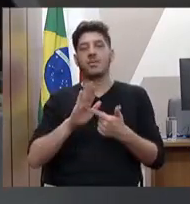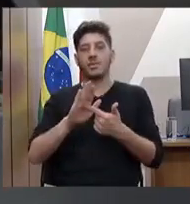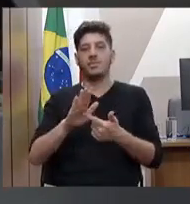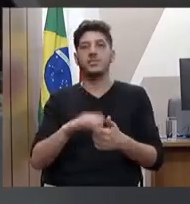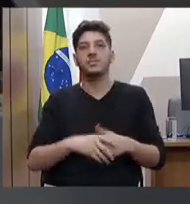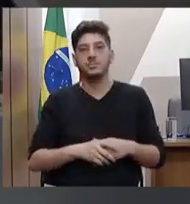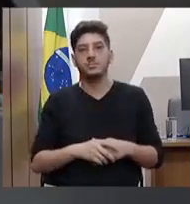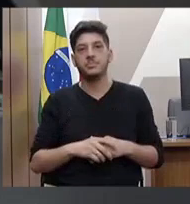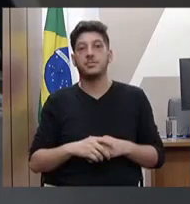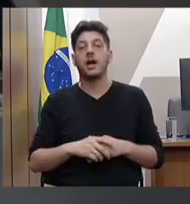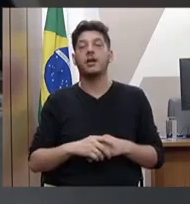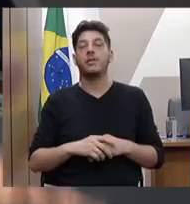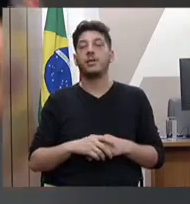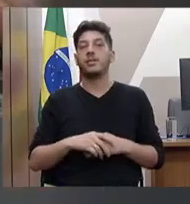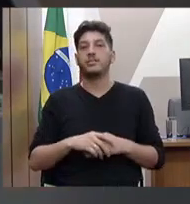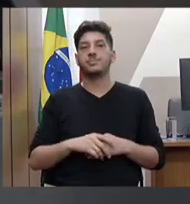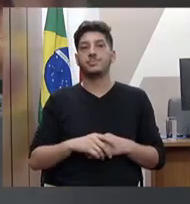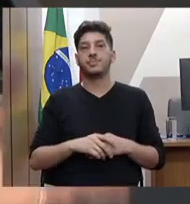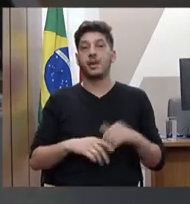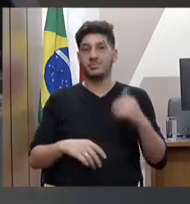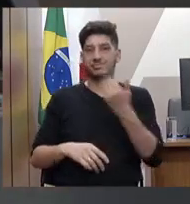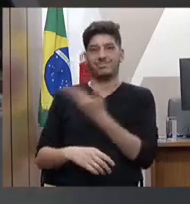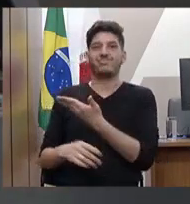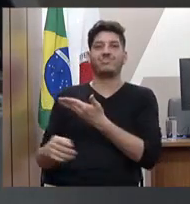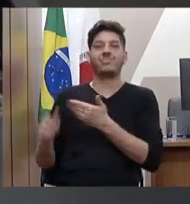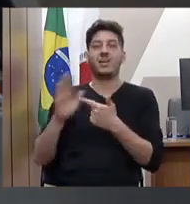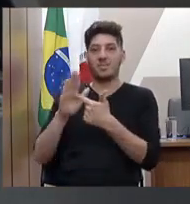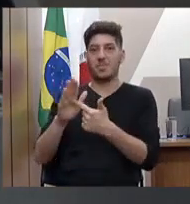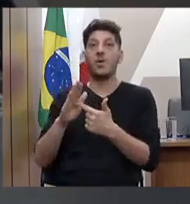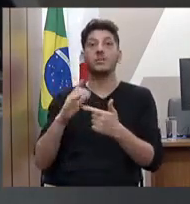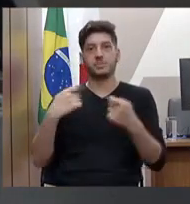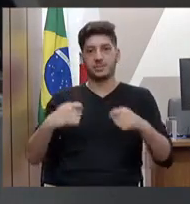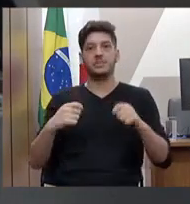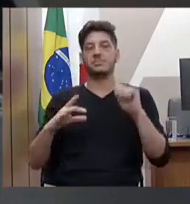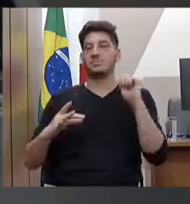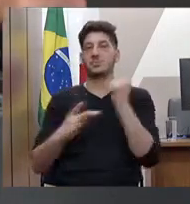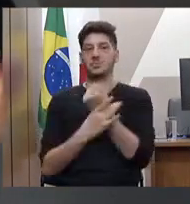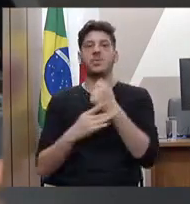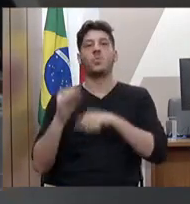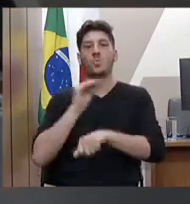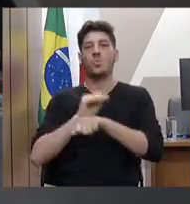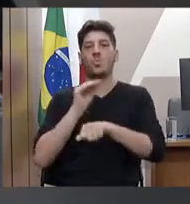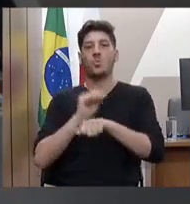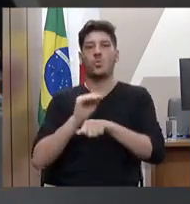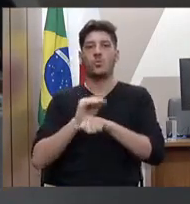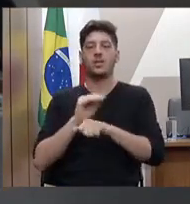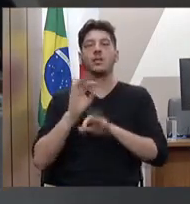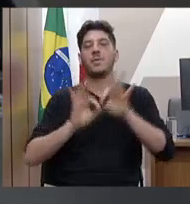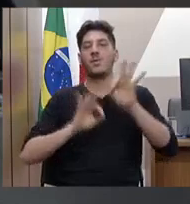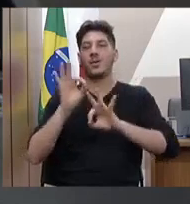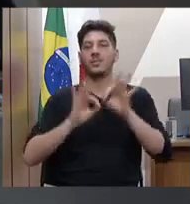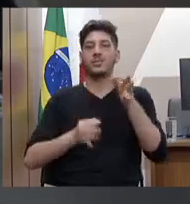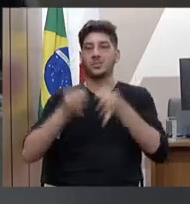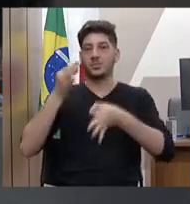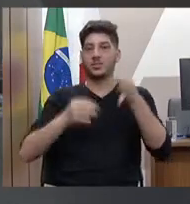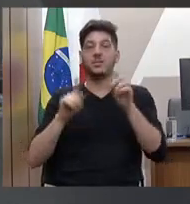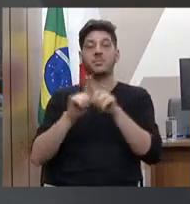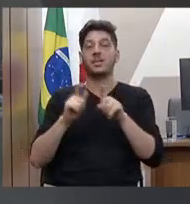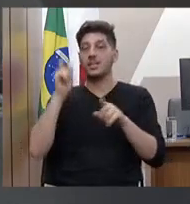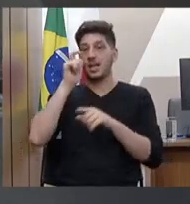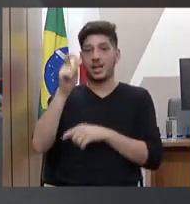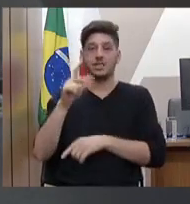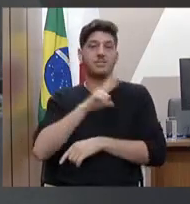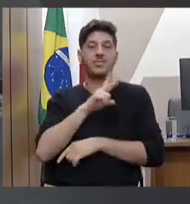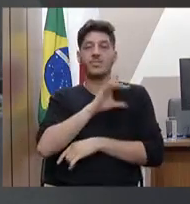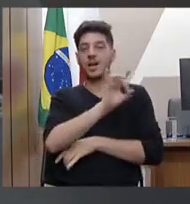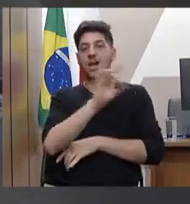coloco aqui a gente tem como função institucional zelar pela ordem jurídica o regime democrático os interesses sociais e os individuais indisponíveis né